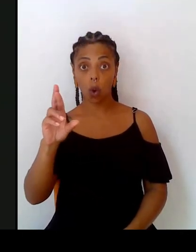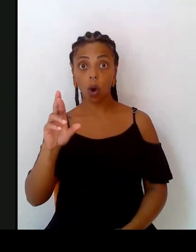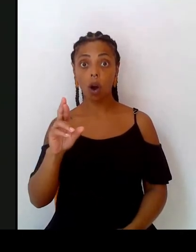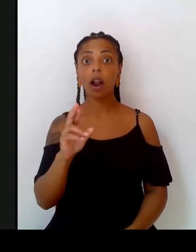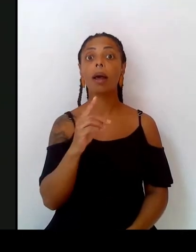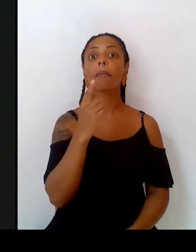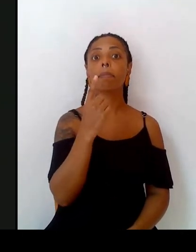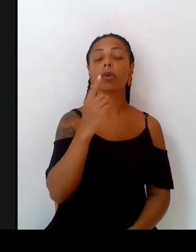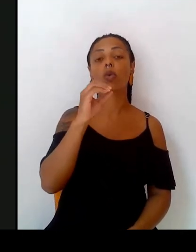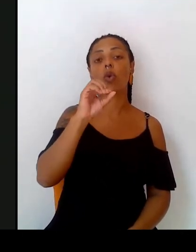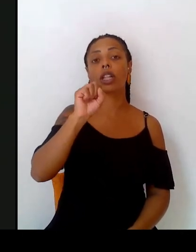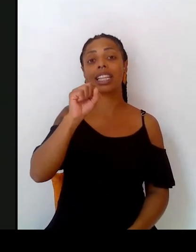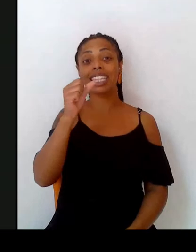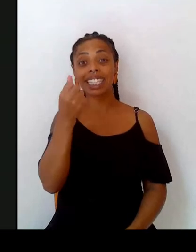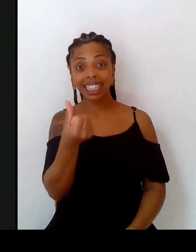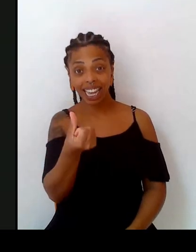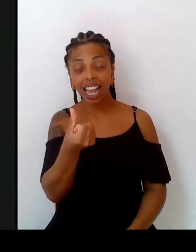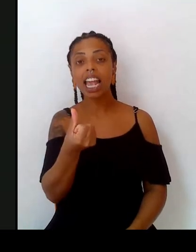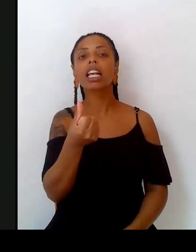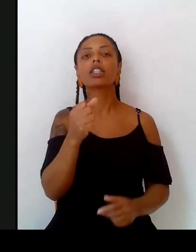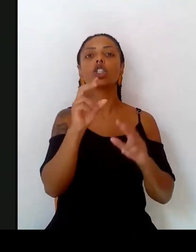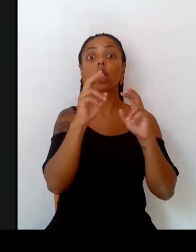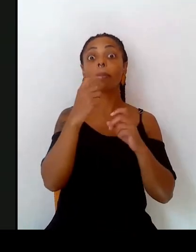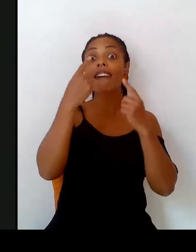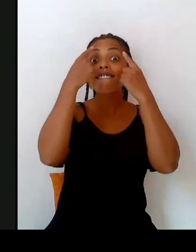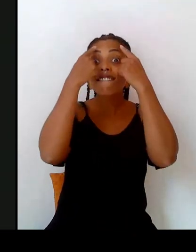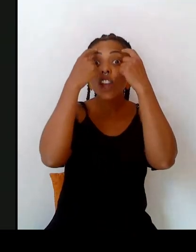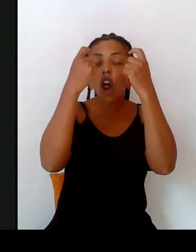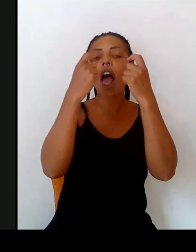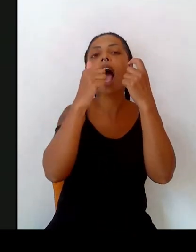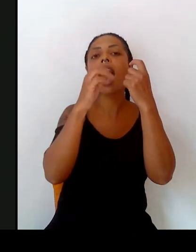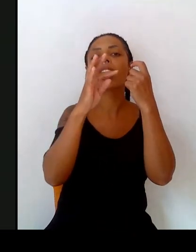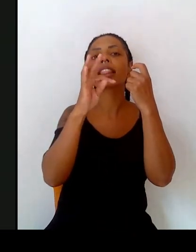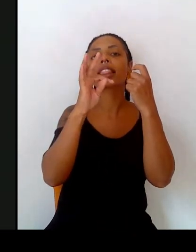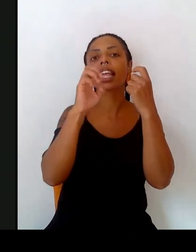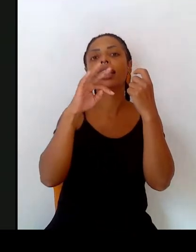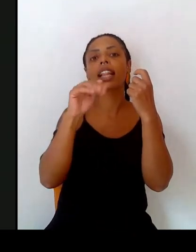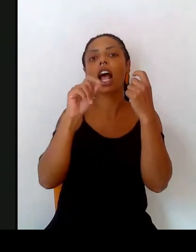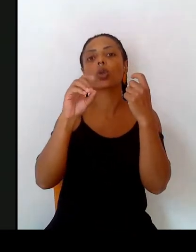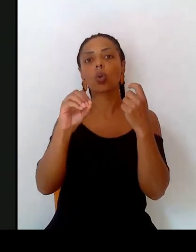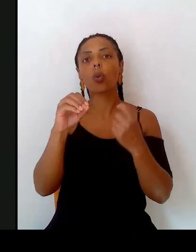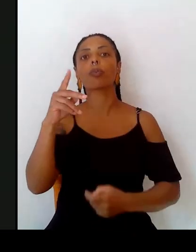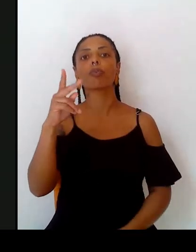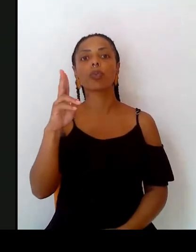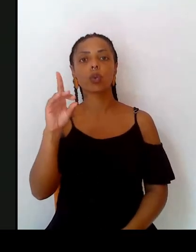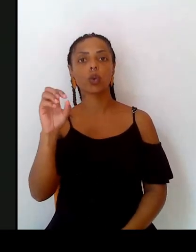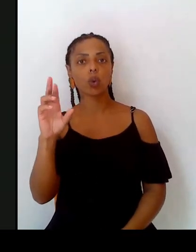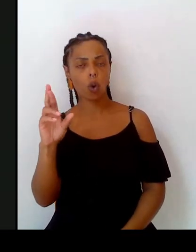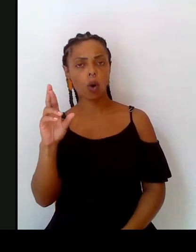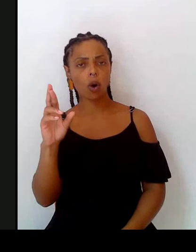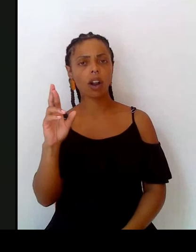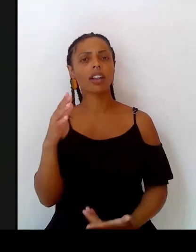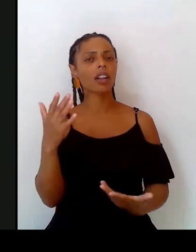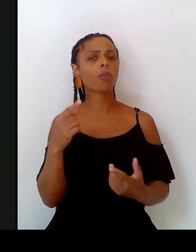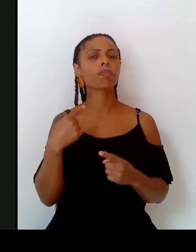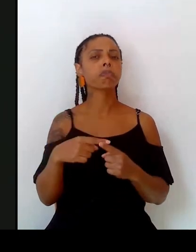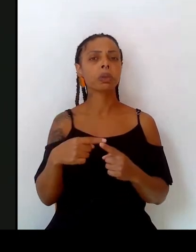é incrível oferece grande número de processos judiciais homens eram processados